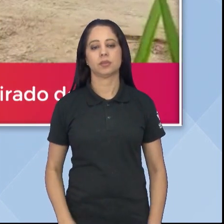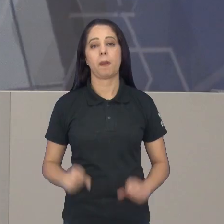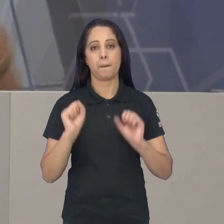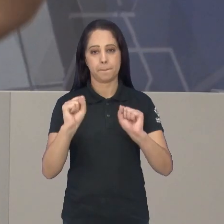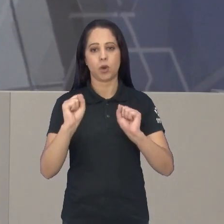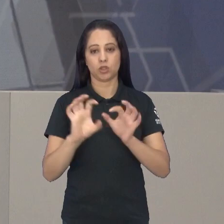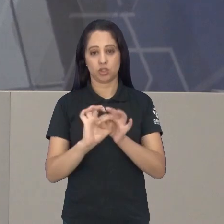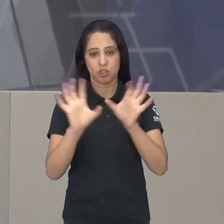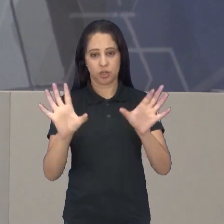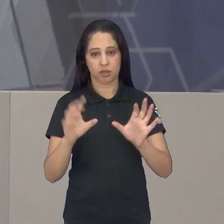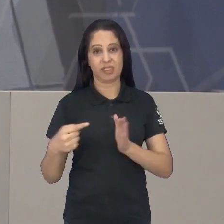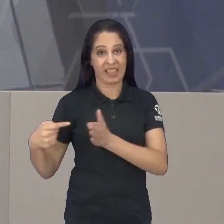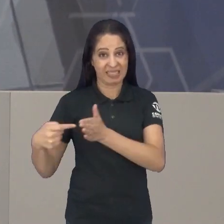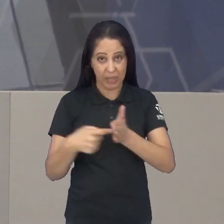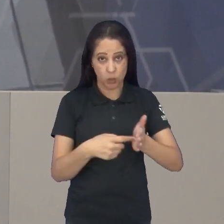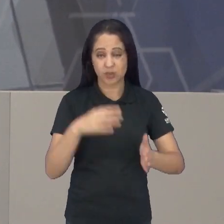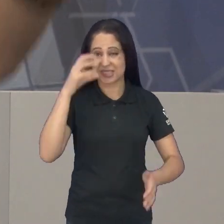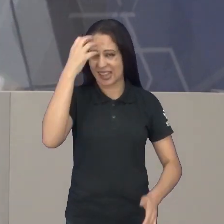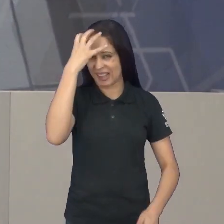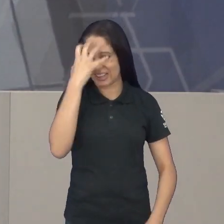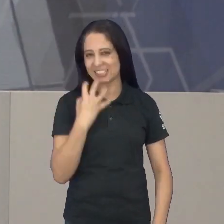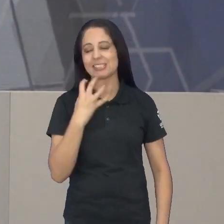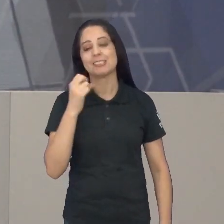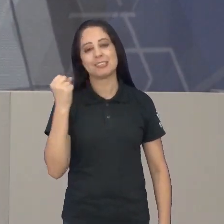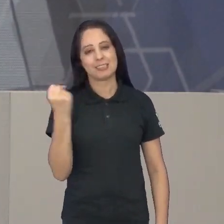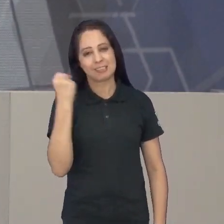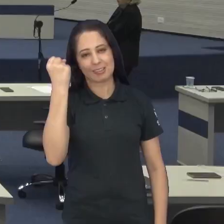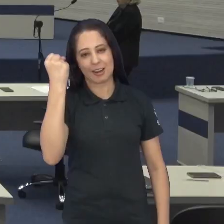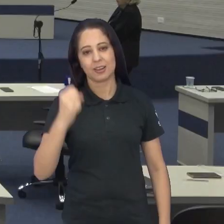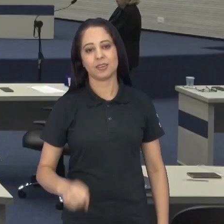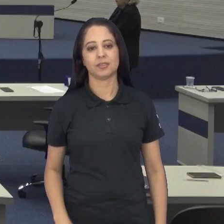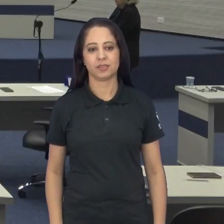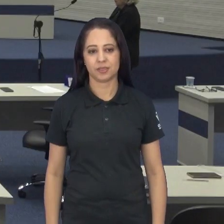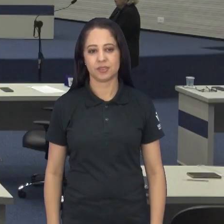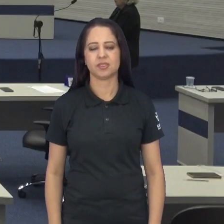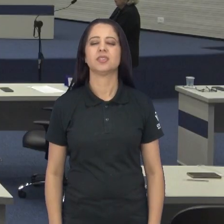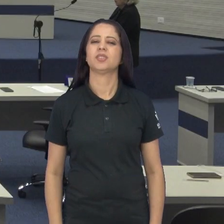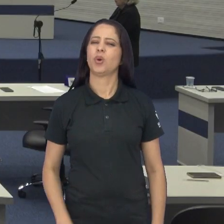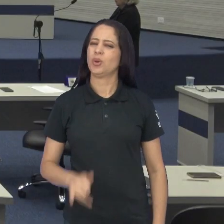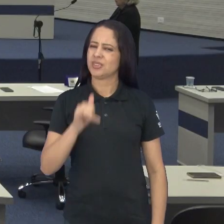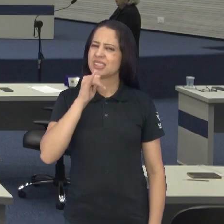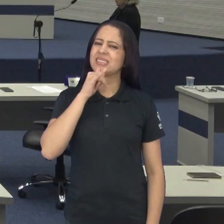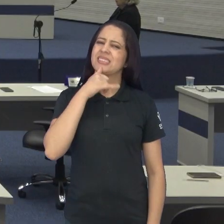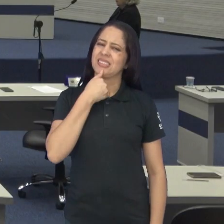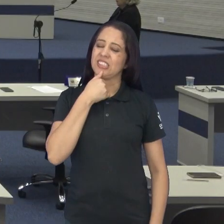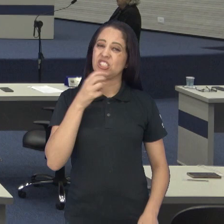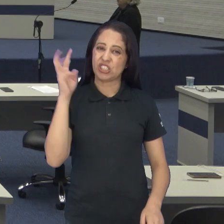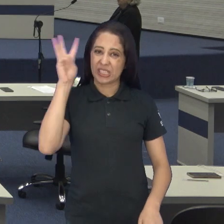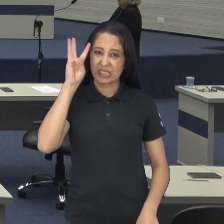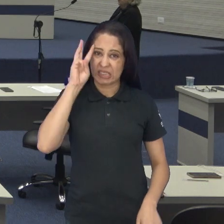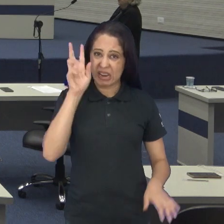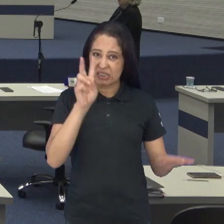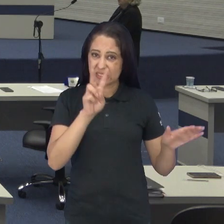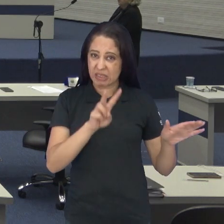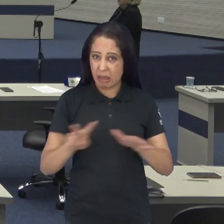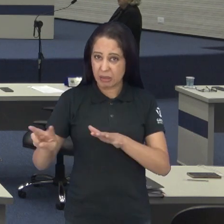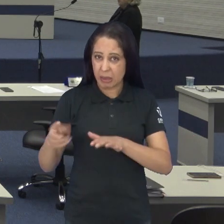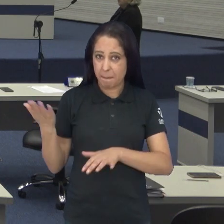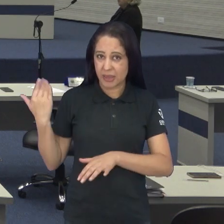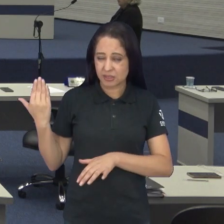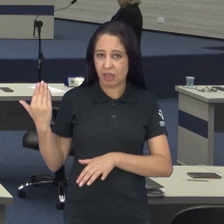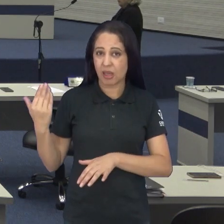Zé Cláudio, que denúncia grave essa, né? Não, muito triste. Na estrada de Jaguari, nós mostramos na terça-feira uma matéria da